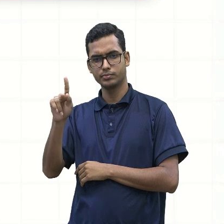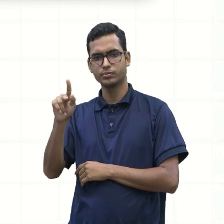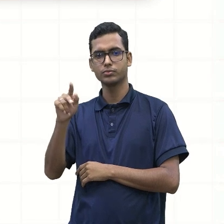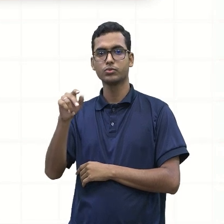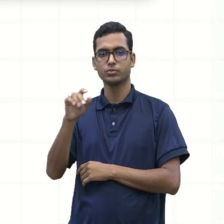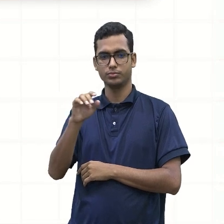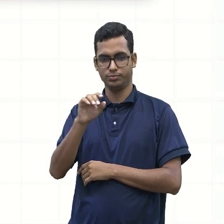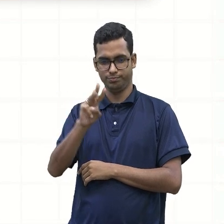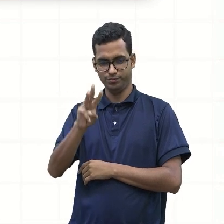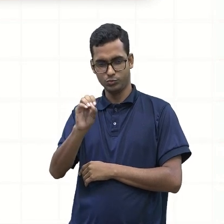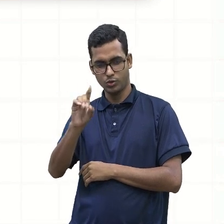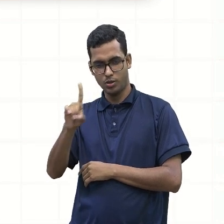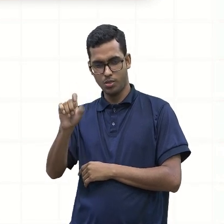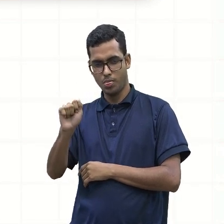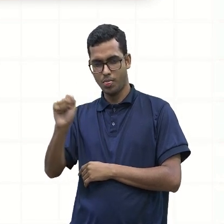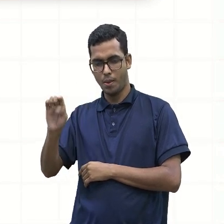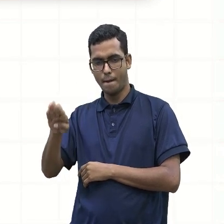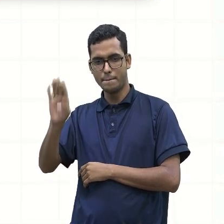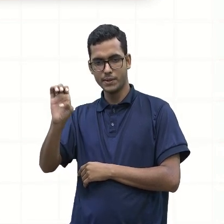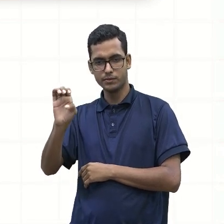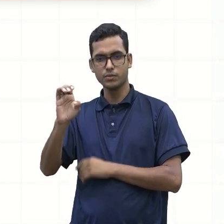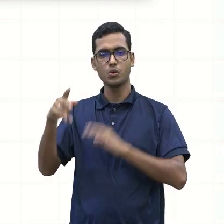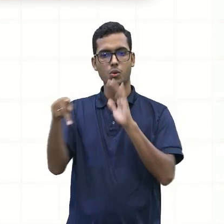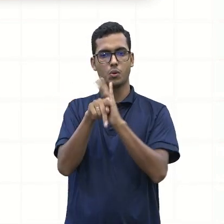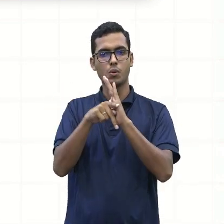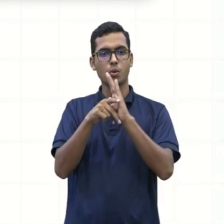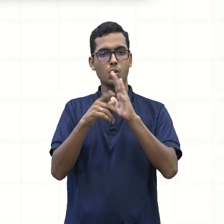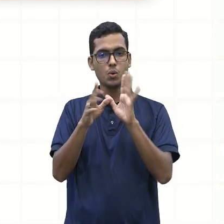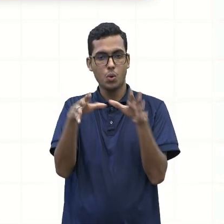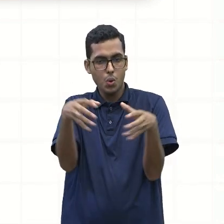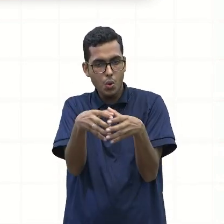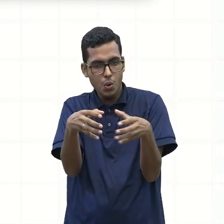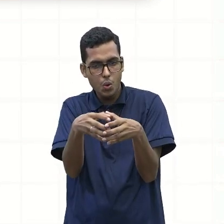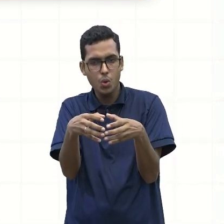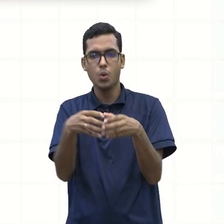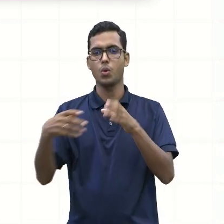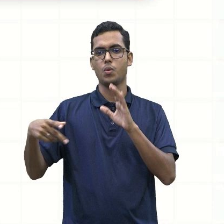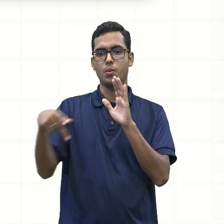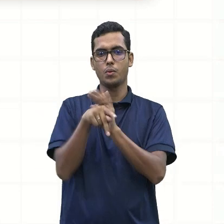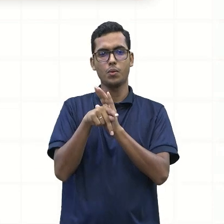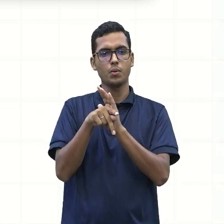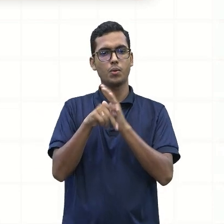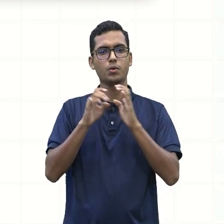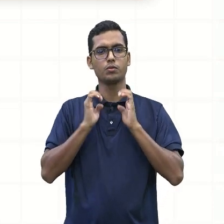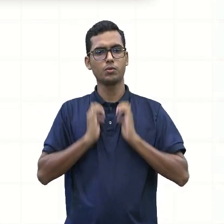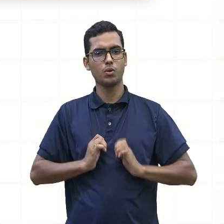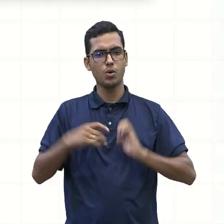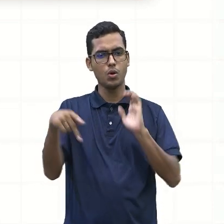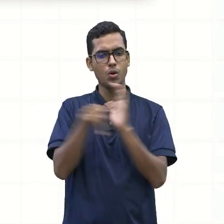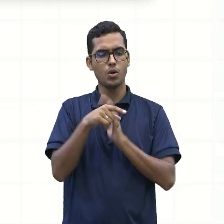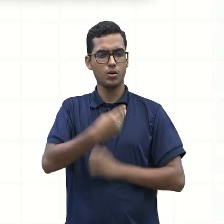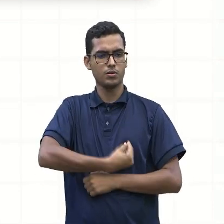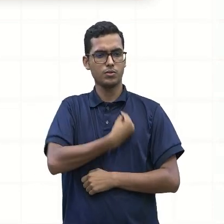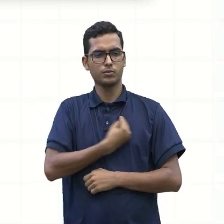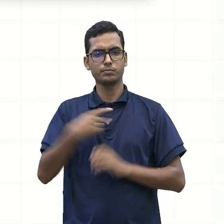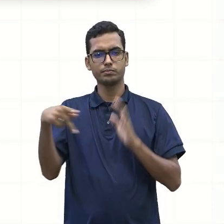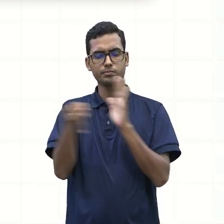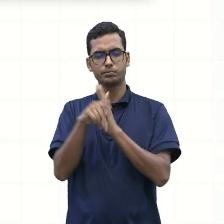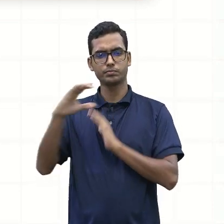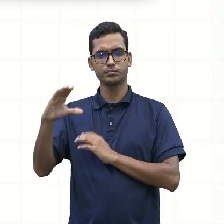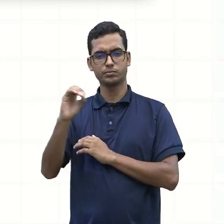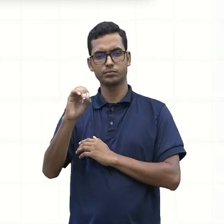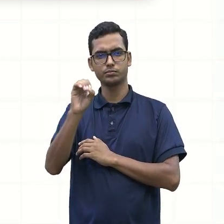Uoldab, grupo étnico nômade que vive na região centro-oeste do continente. De acordo com